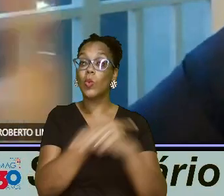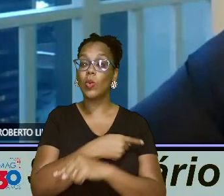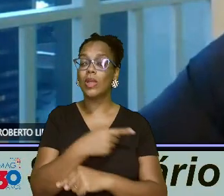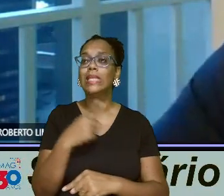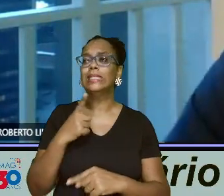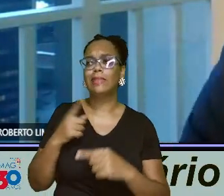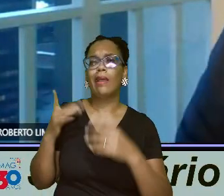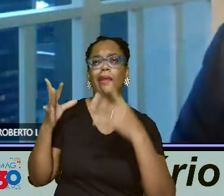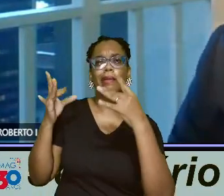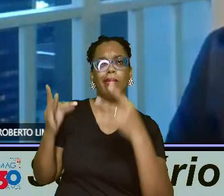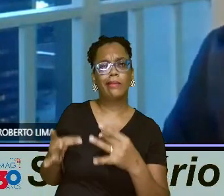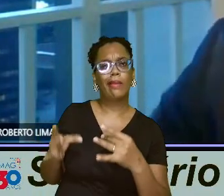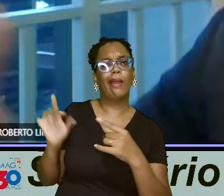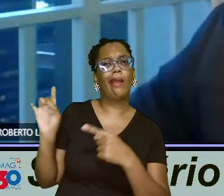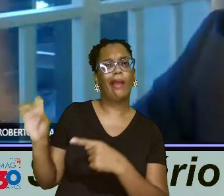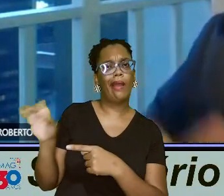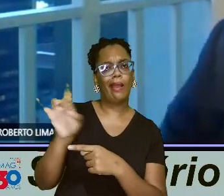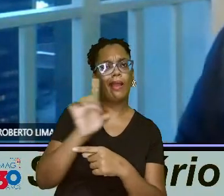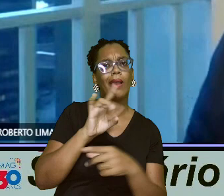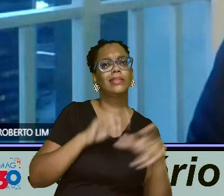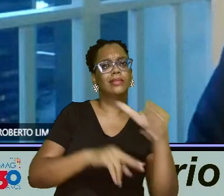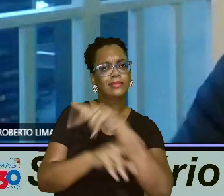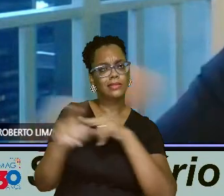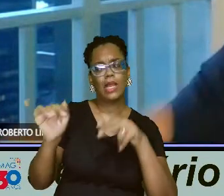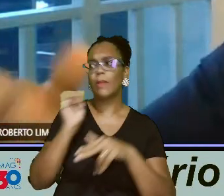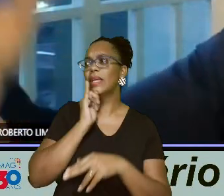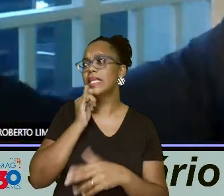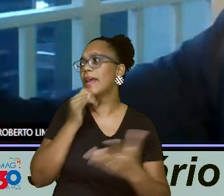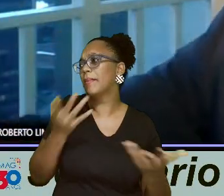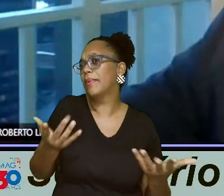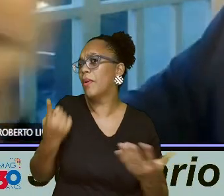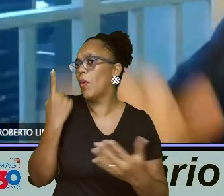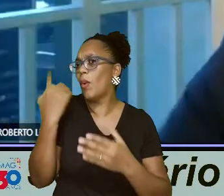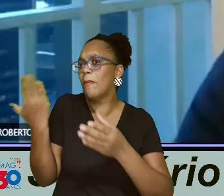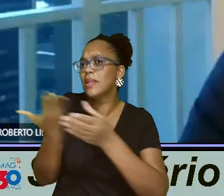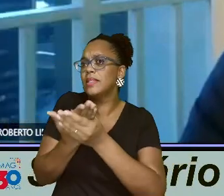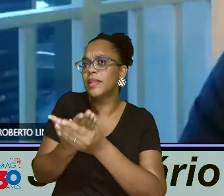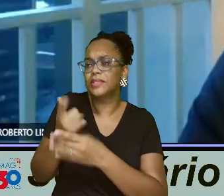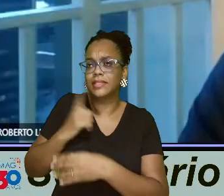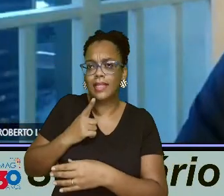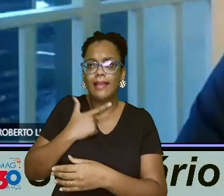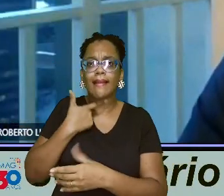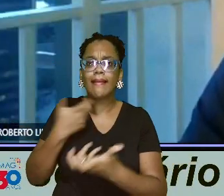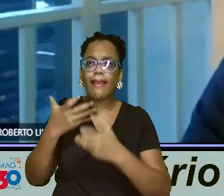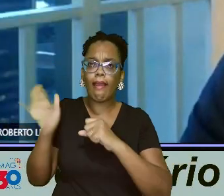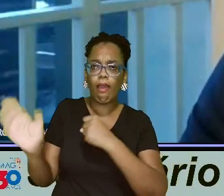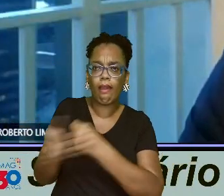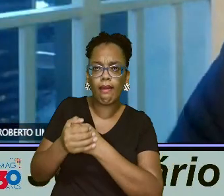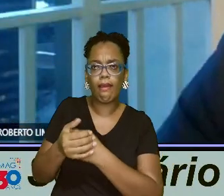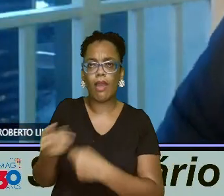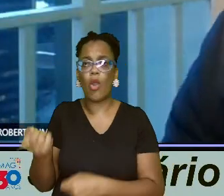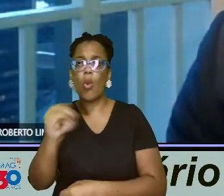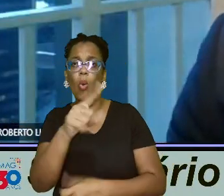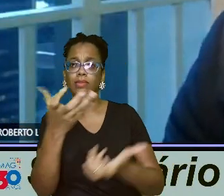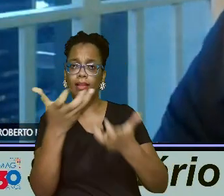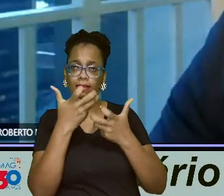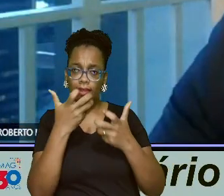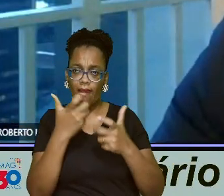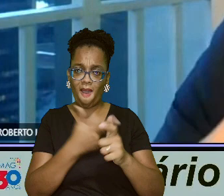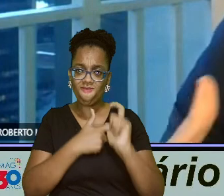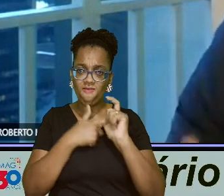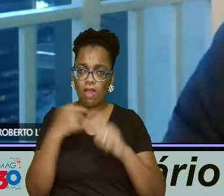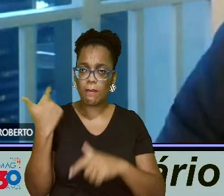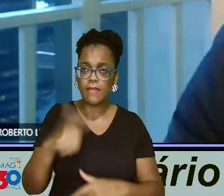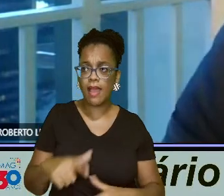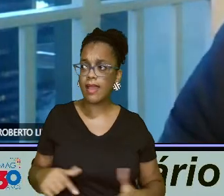cada processo. Por exemplo, pode ser que um processo devedor possa estar querendo se esconder, pode ser caso de devedor quanto mais.